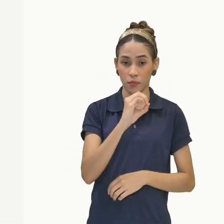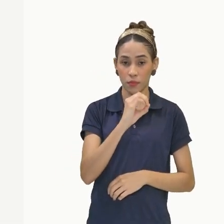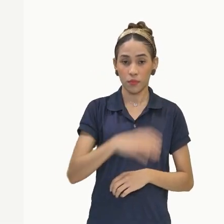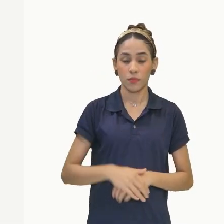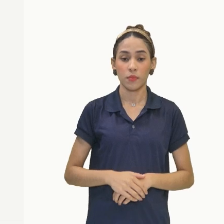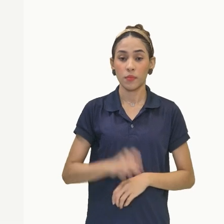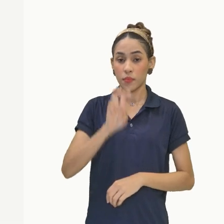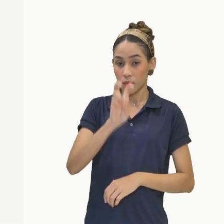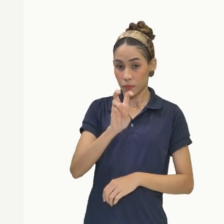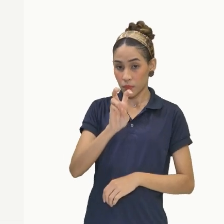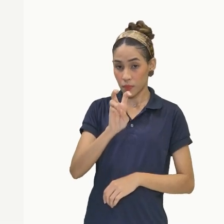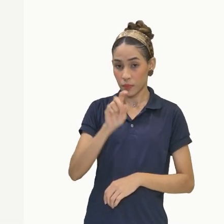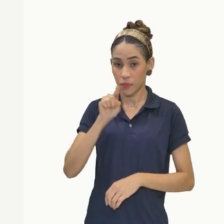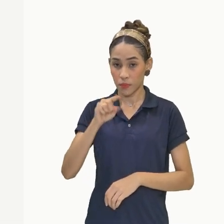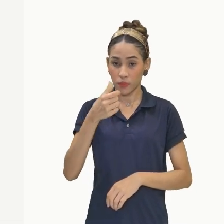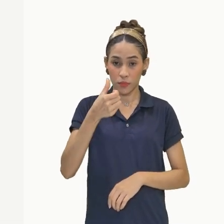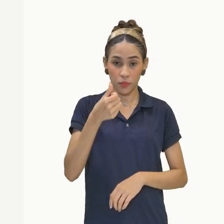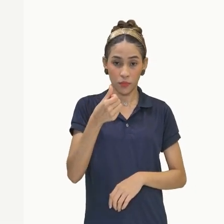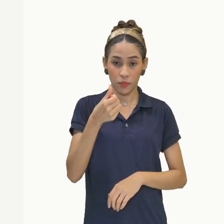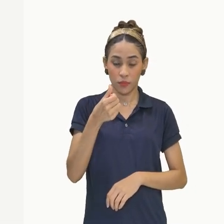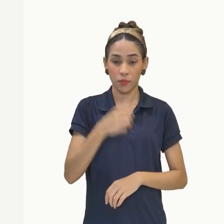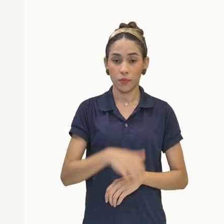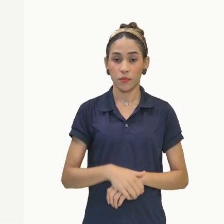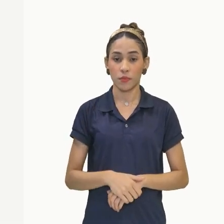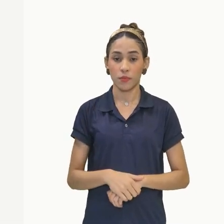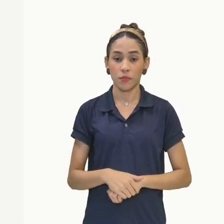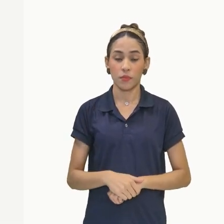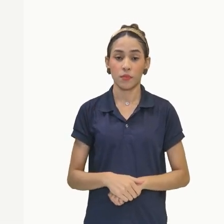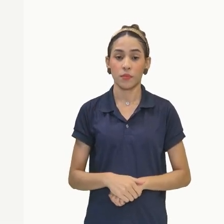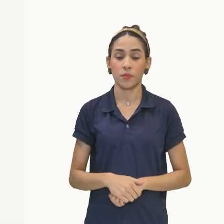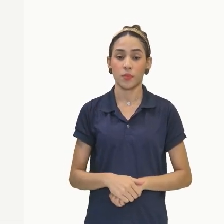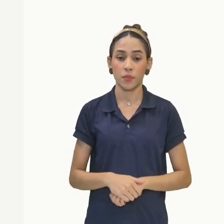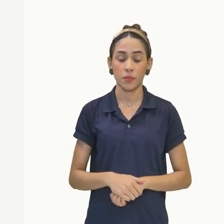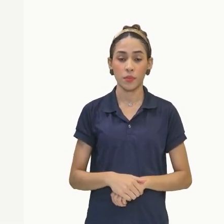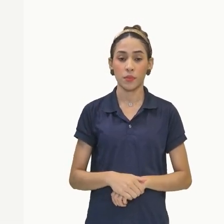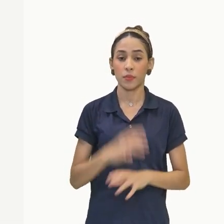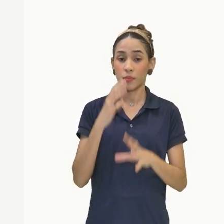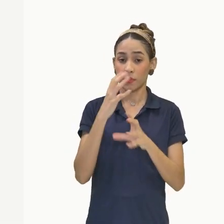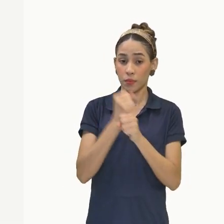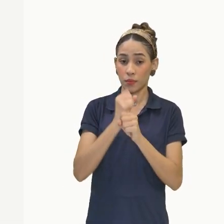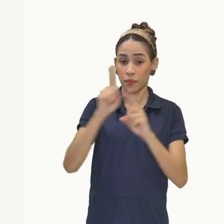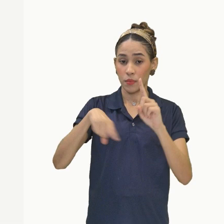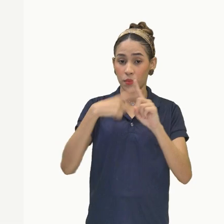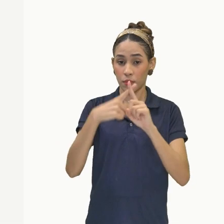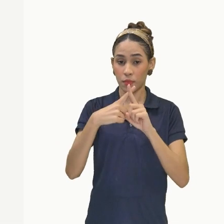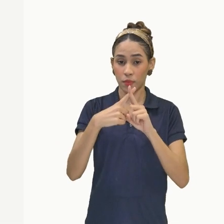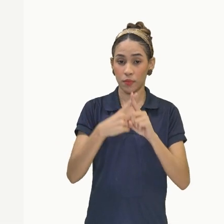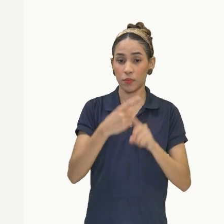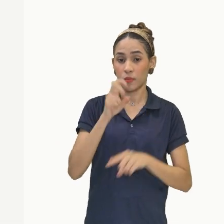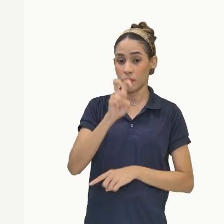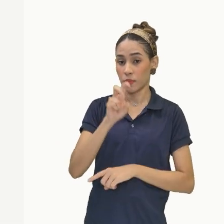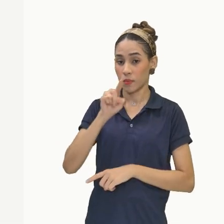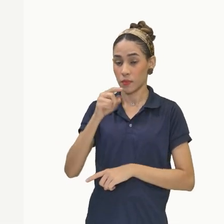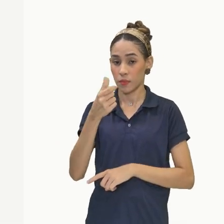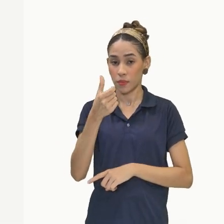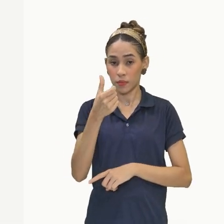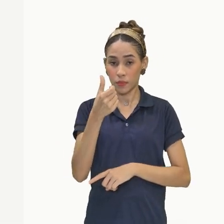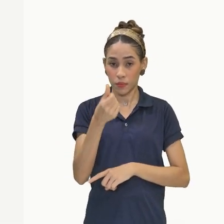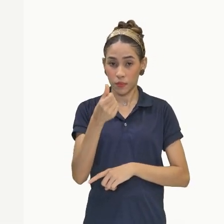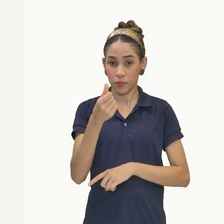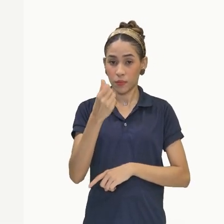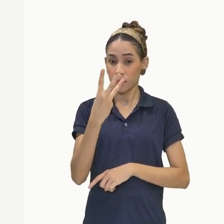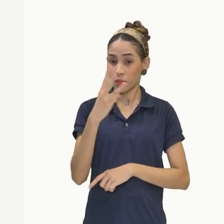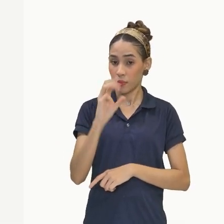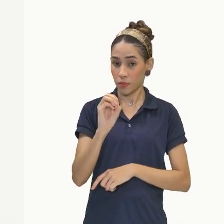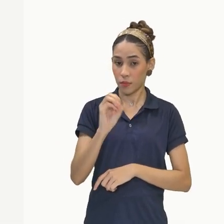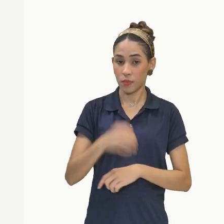resistência interna é 5, corrente 6. Então, quando eu multiplico 5 vezes 6, dá 30, fica 200, que é o U, é